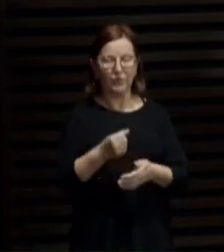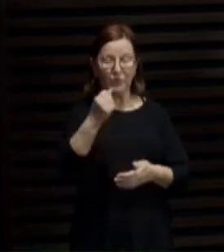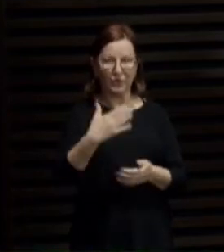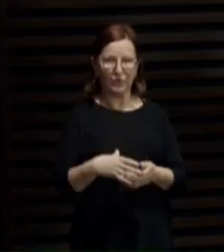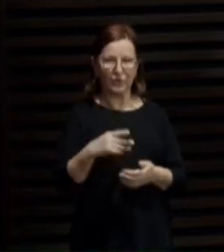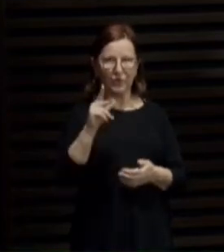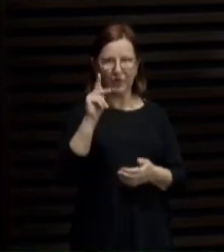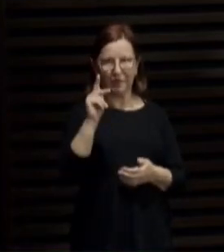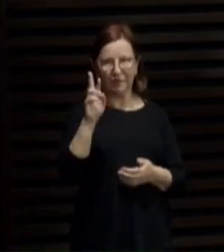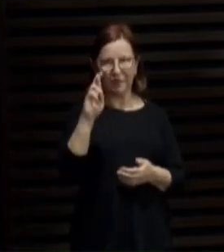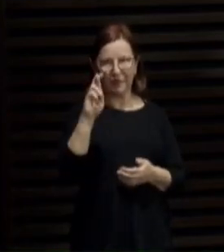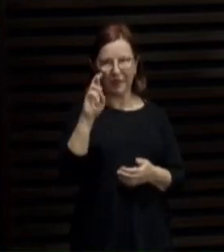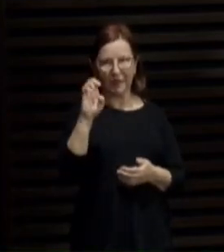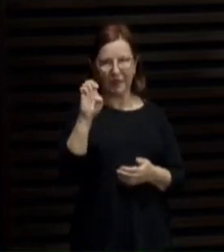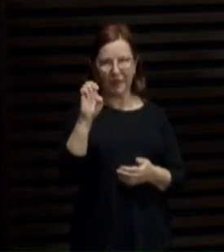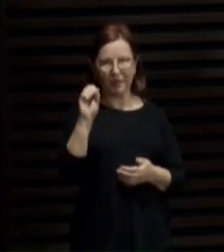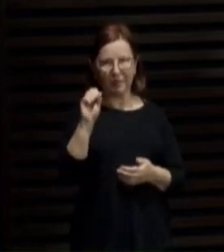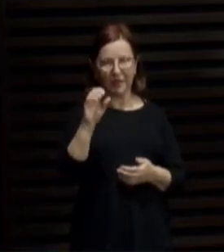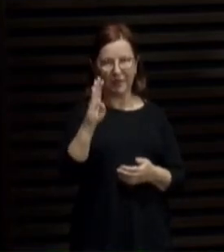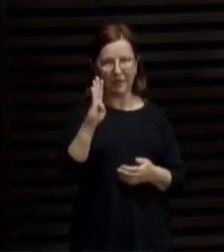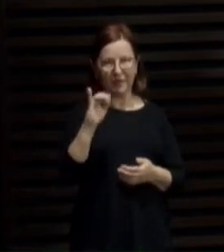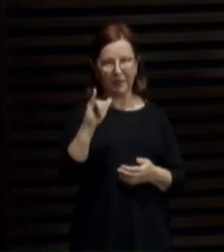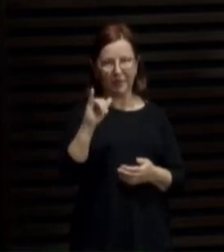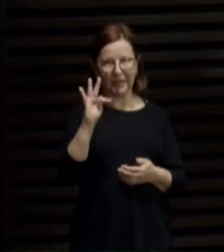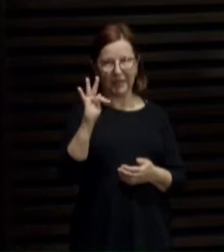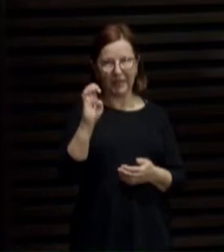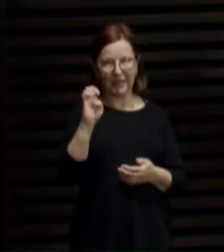uma liderança coletiva.